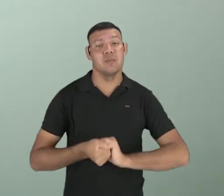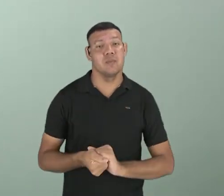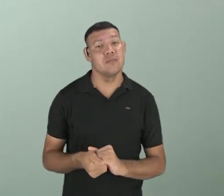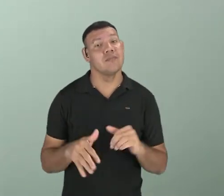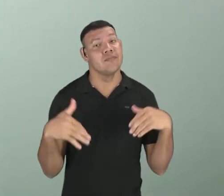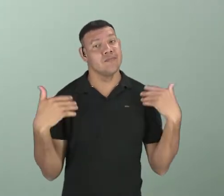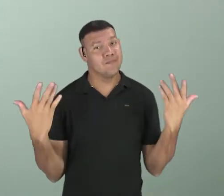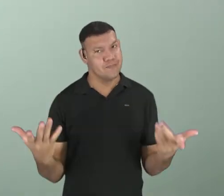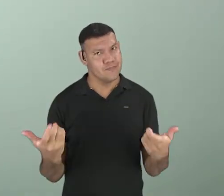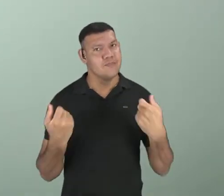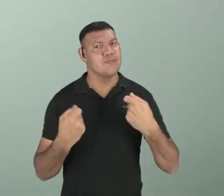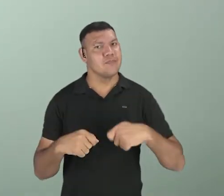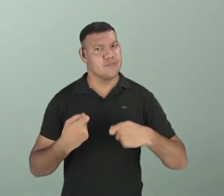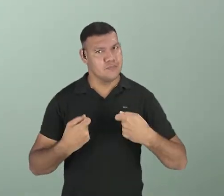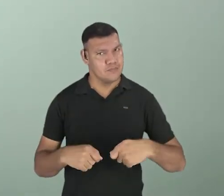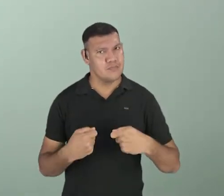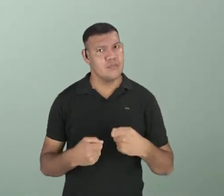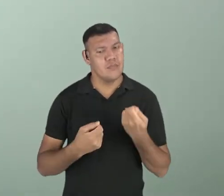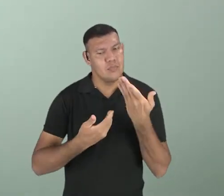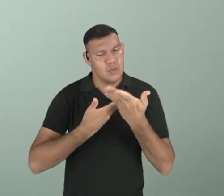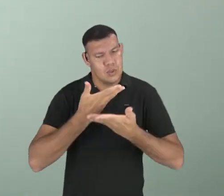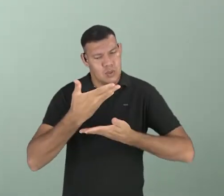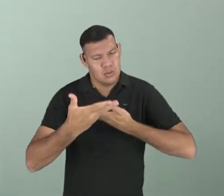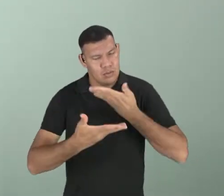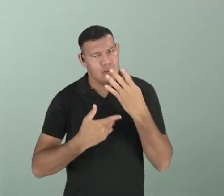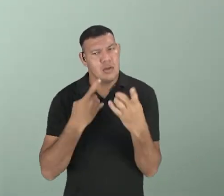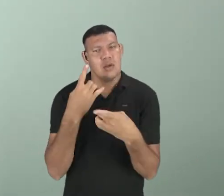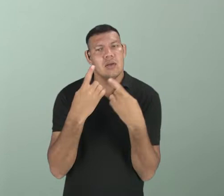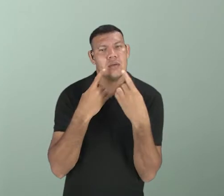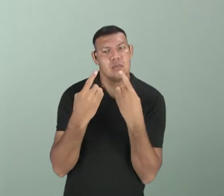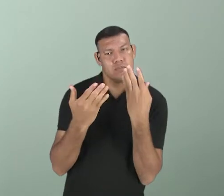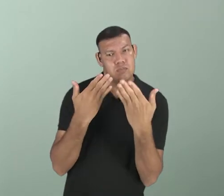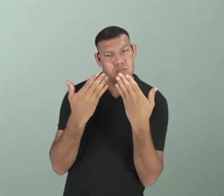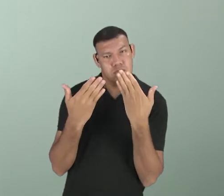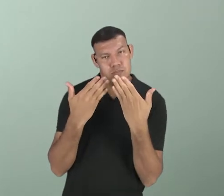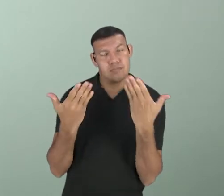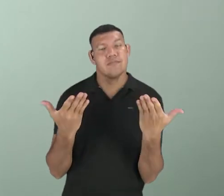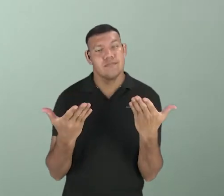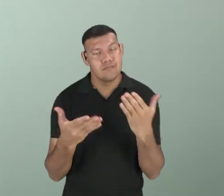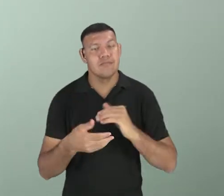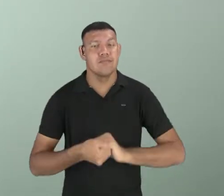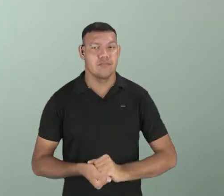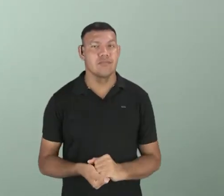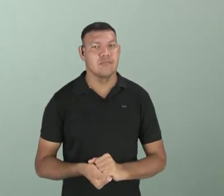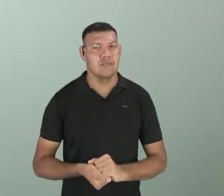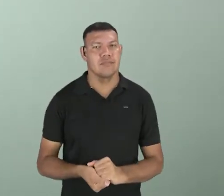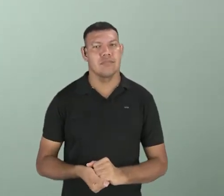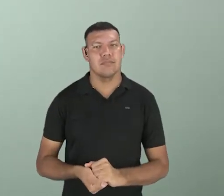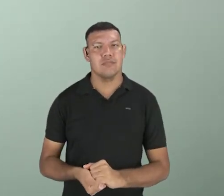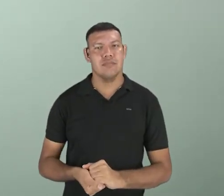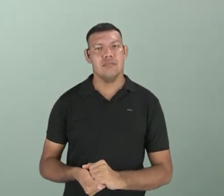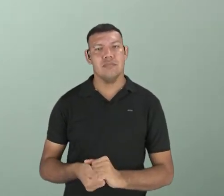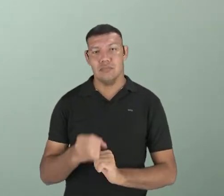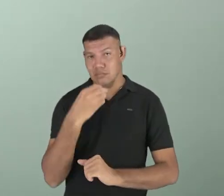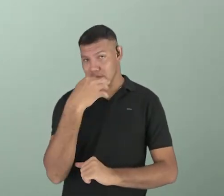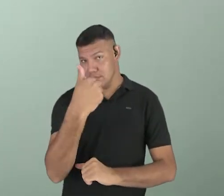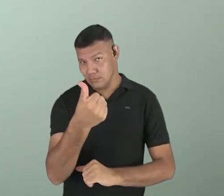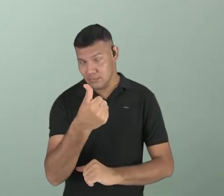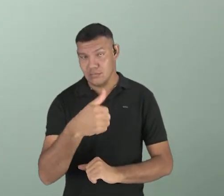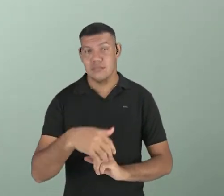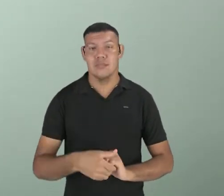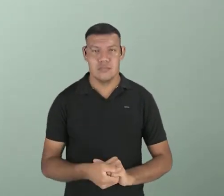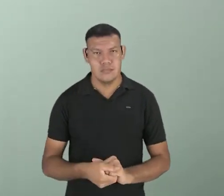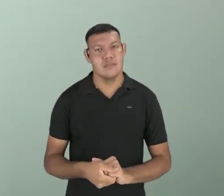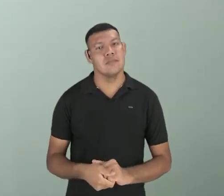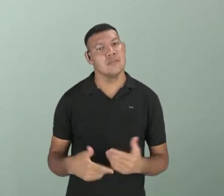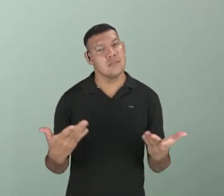Então, tem que ter essa troca, essa conversa aí entre você e o objeto que você está lendo, tá bom? Então, por isso